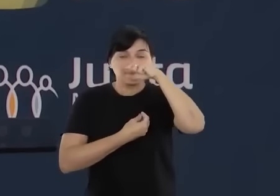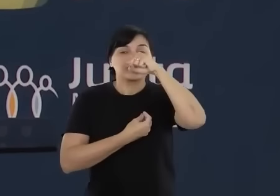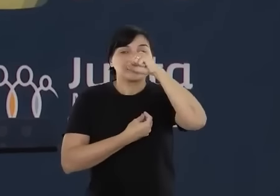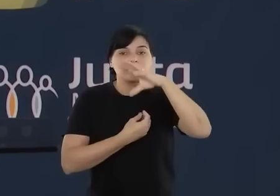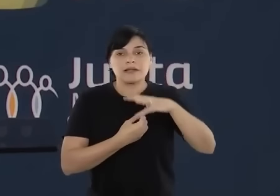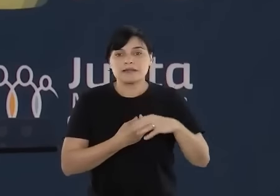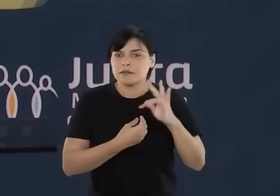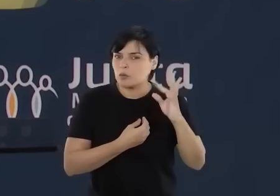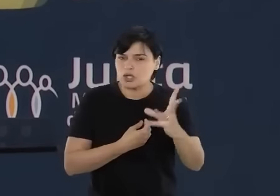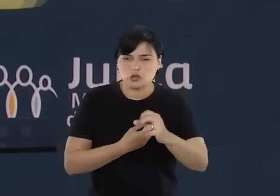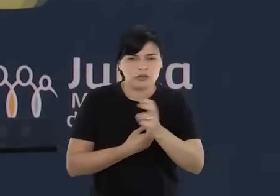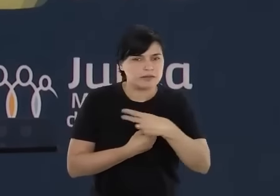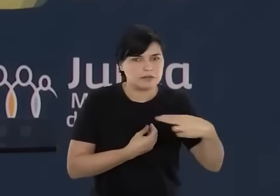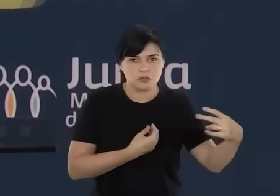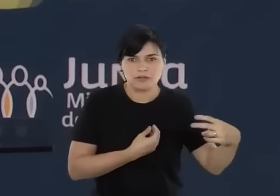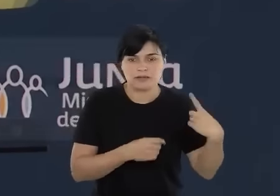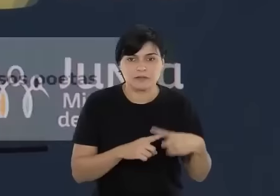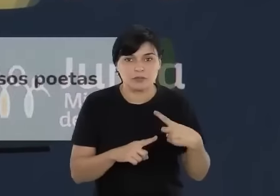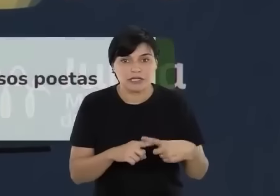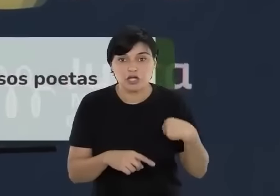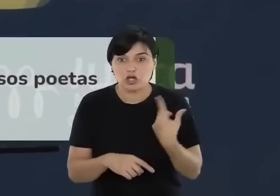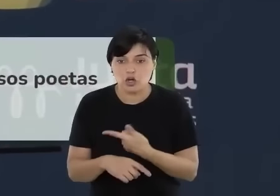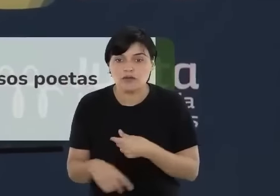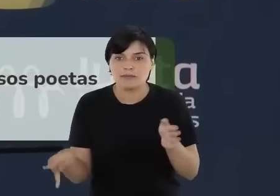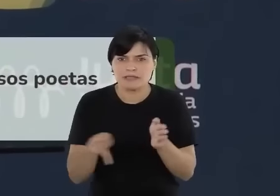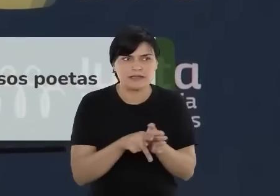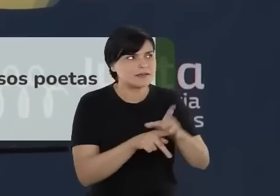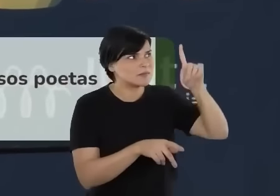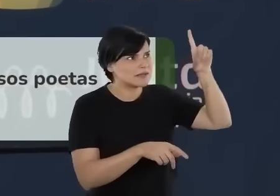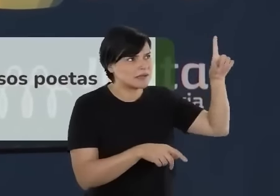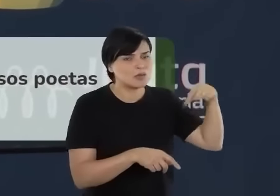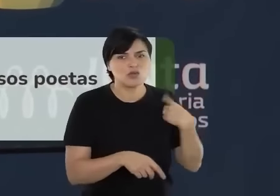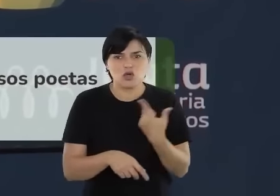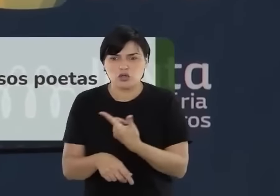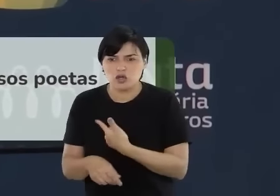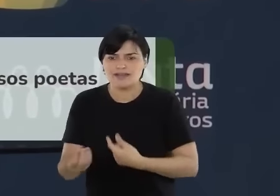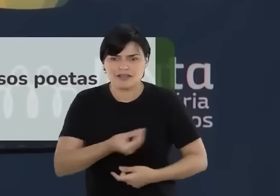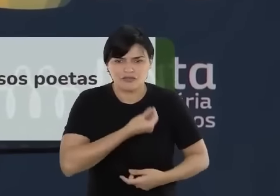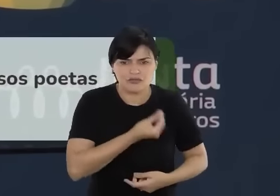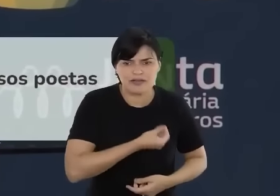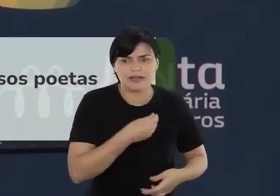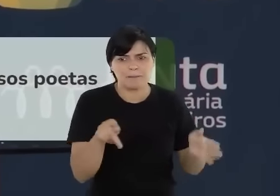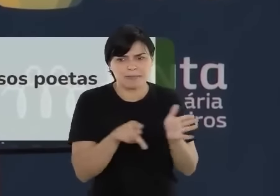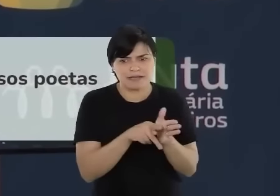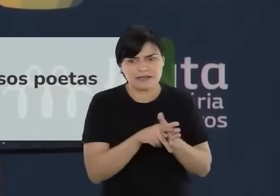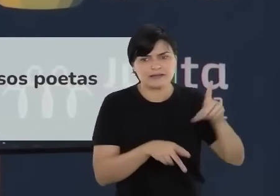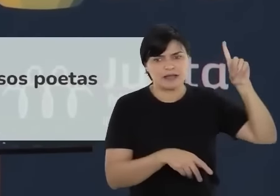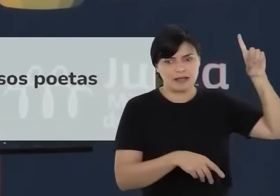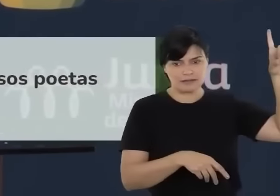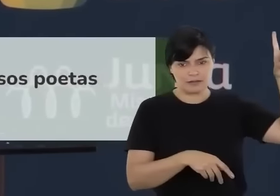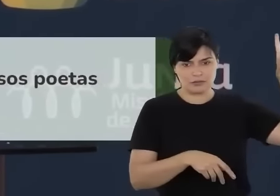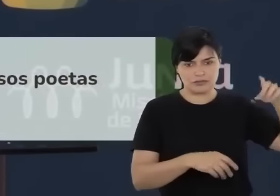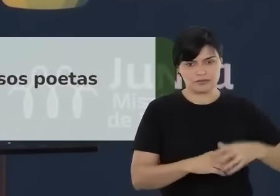verso 28 po pois nele vivemos e nos movemos e existimos em outras palavras contrariando o que